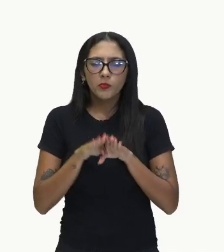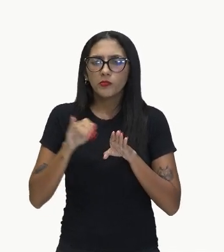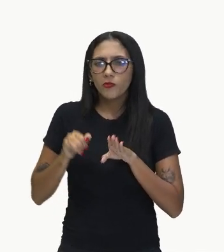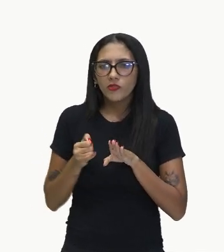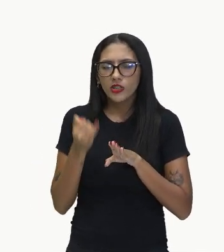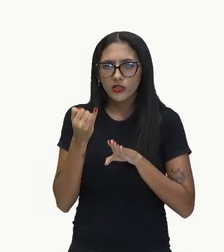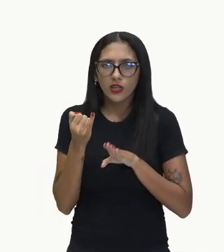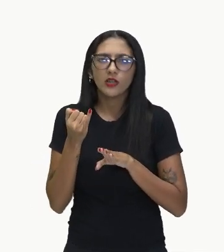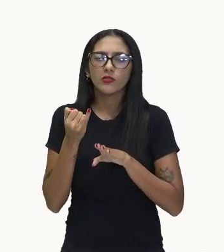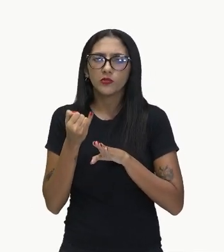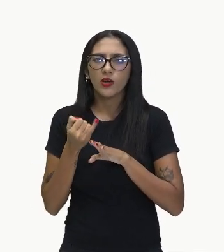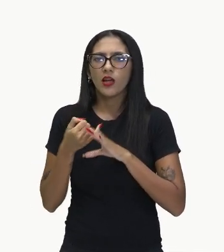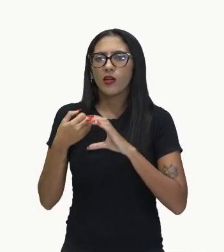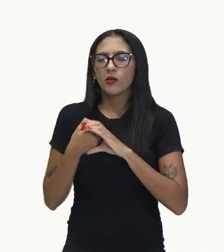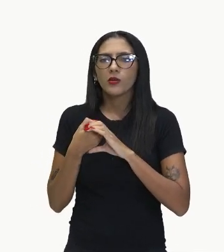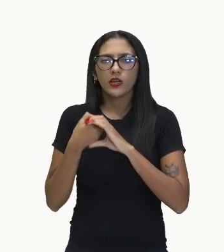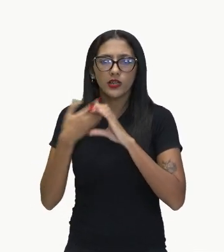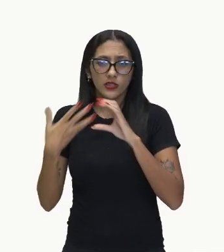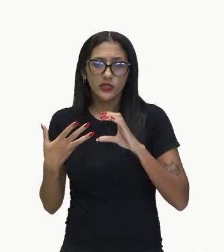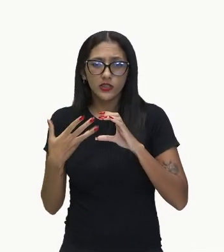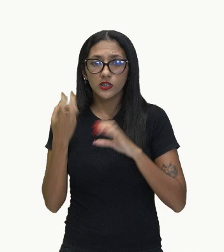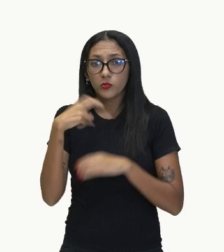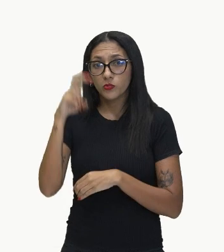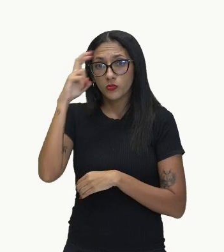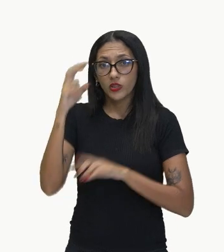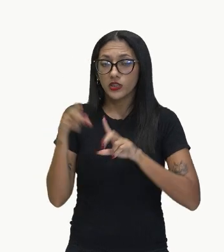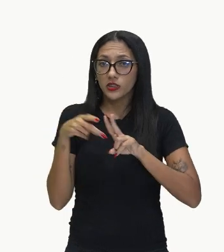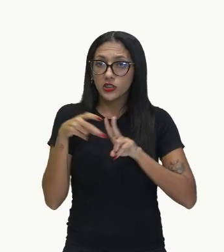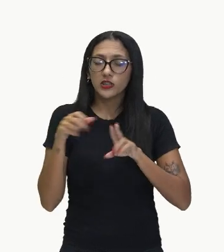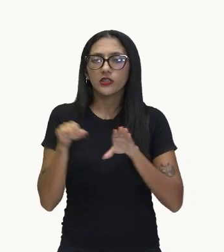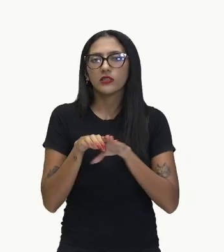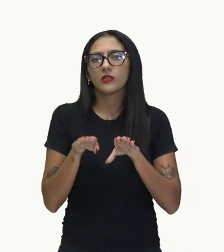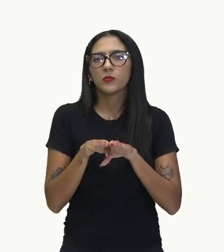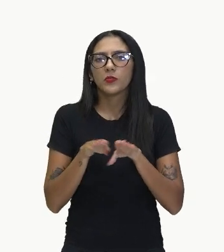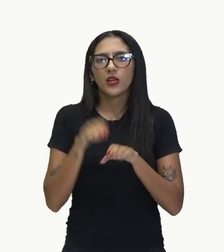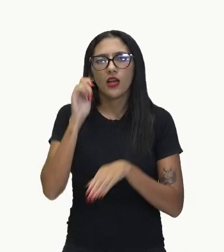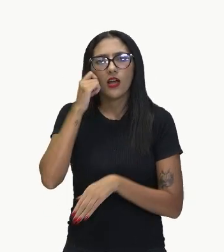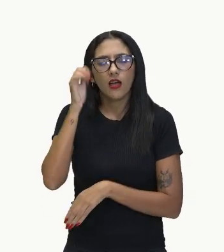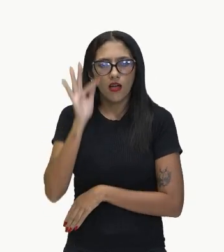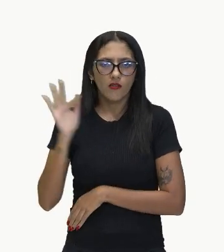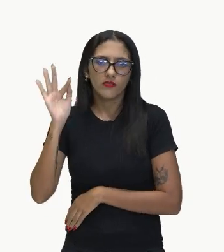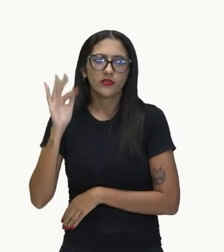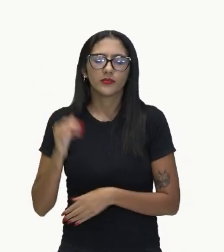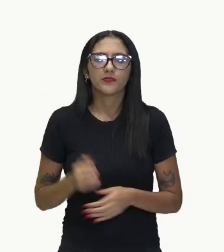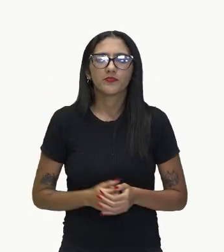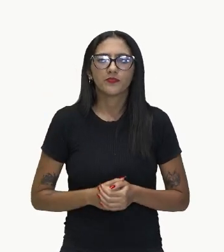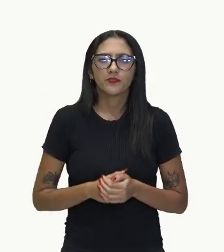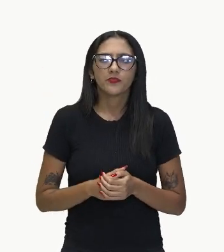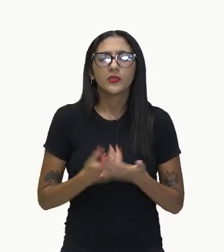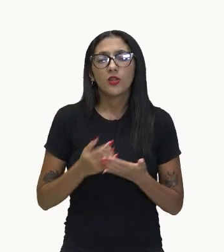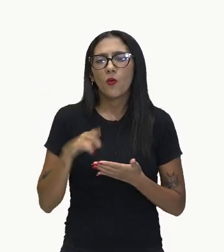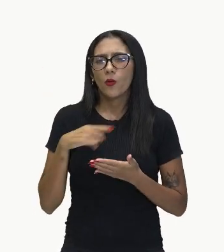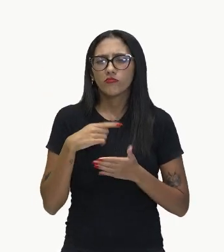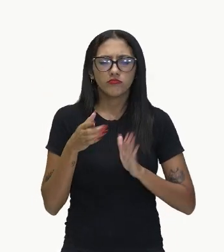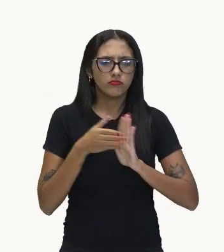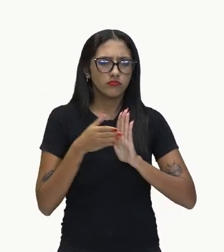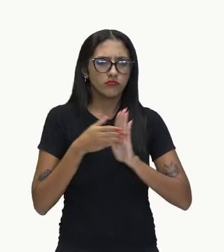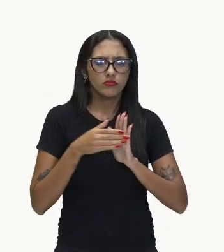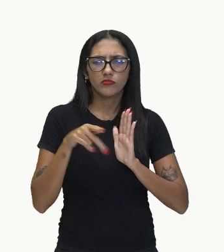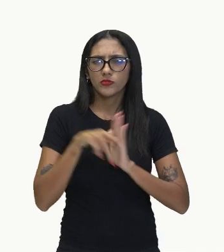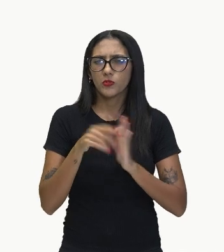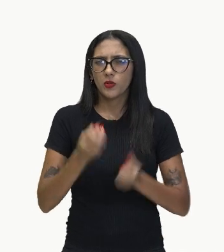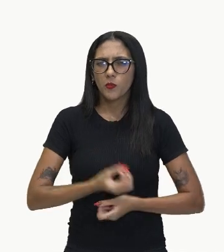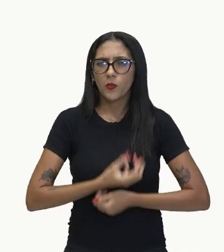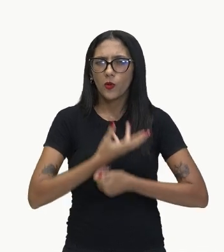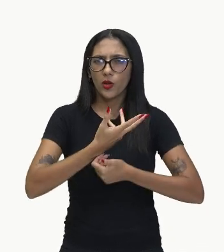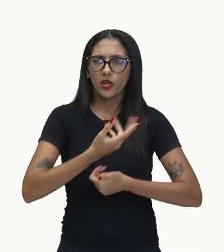indígenas e africanas, ou seja, ele propunha que a poesia nacional utilizasse a